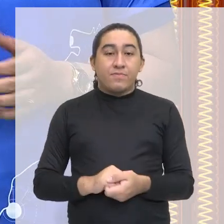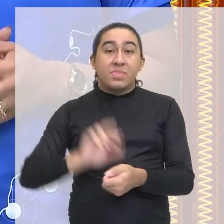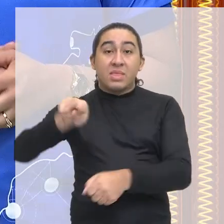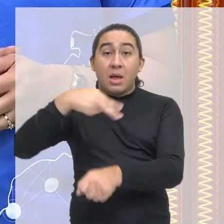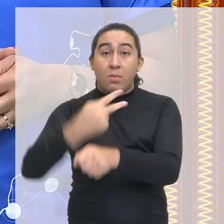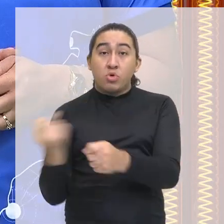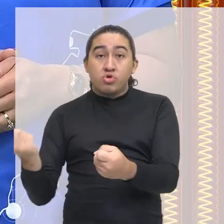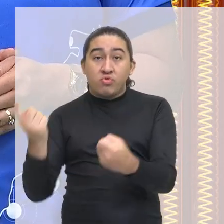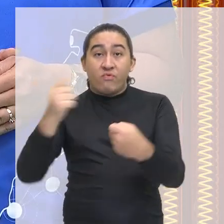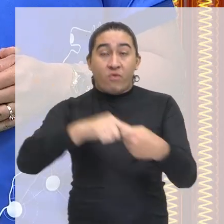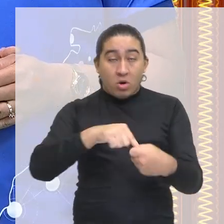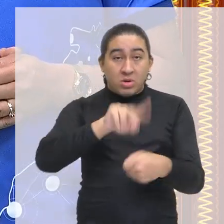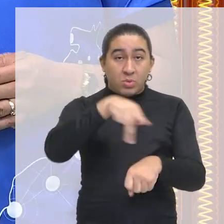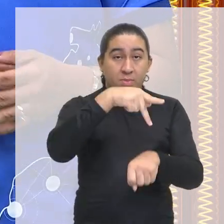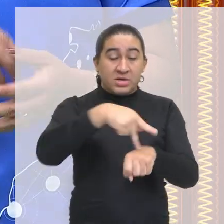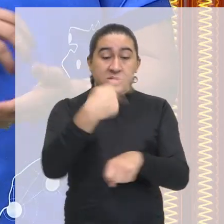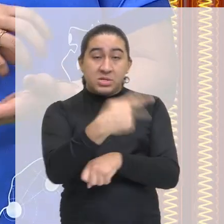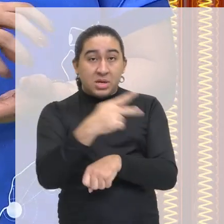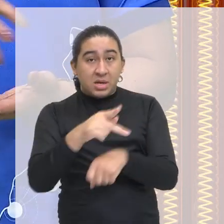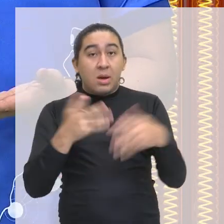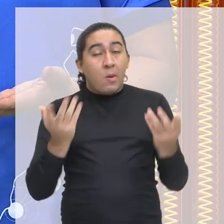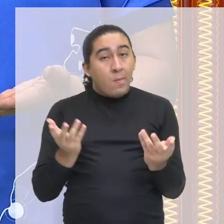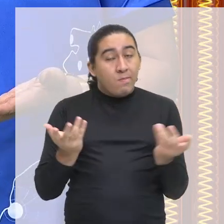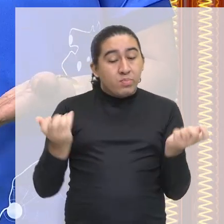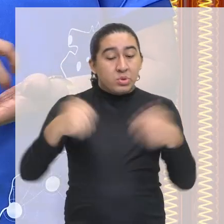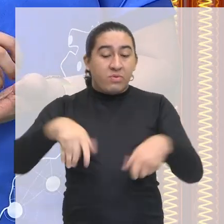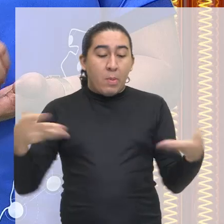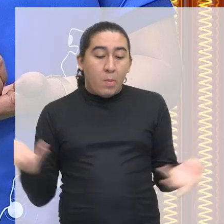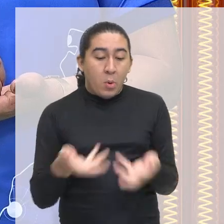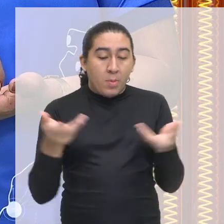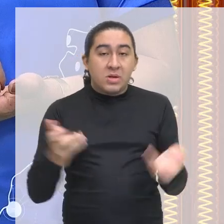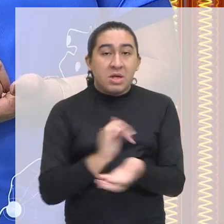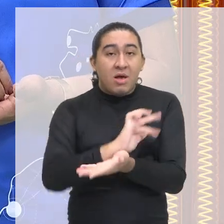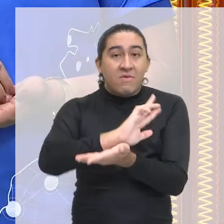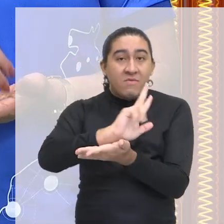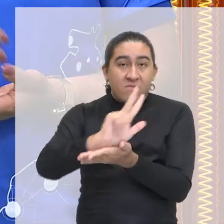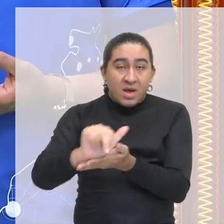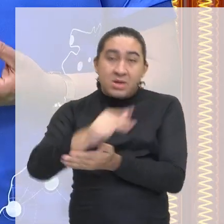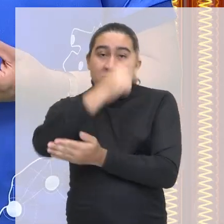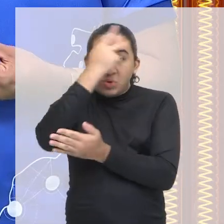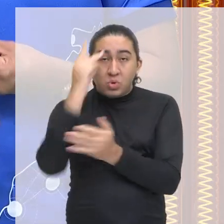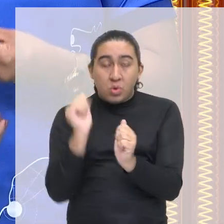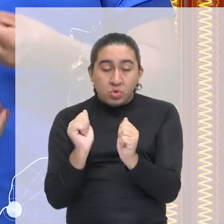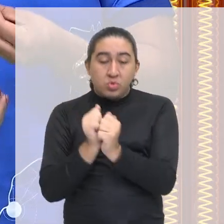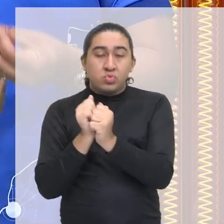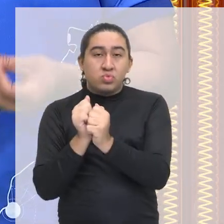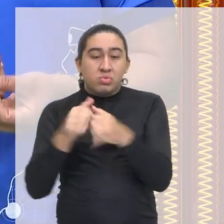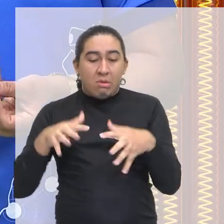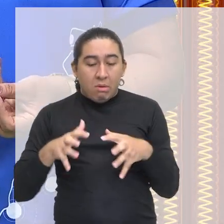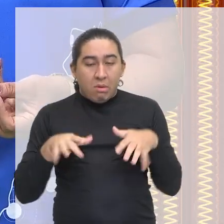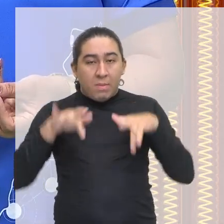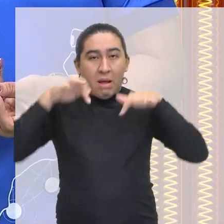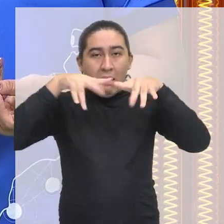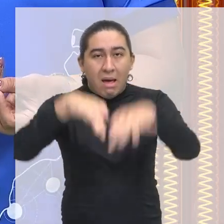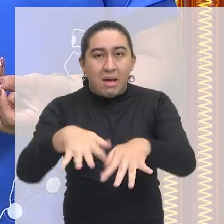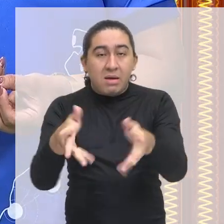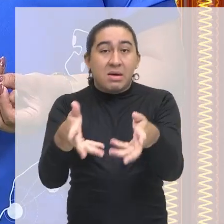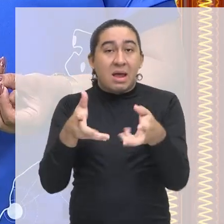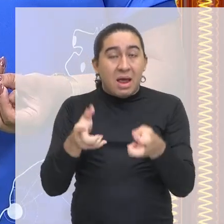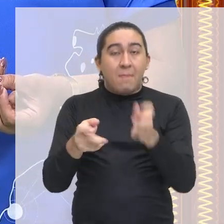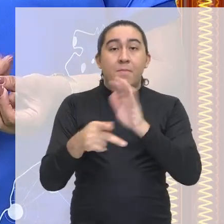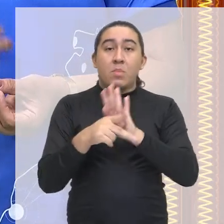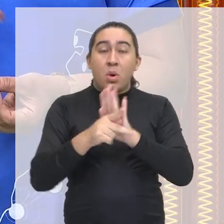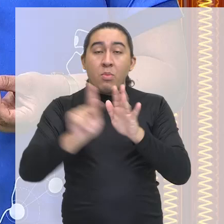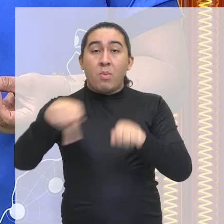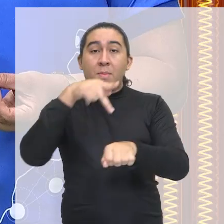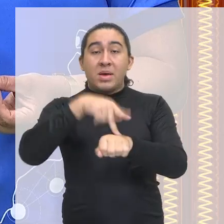volta para o Vietnã, ele consegue mobilizar ali um grupo de guerrilheiros e ele vai ali lutar pela independência também